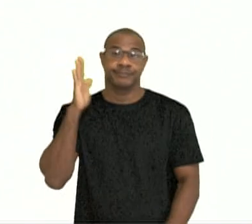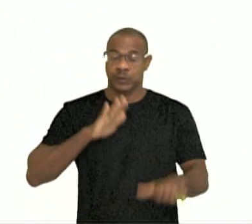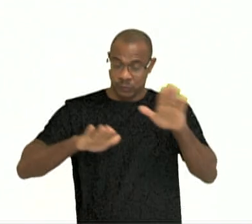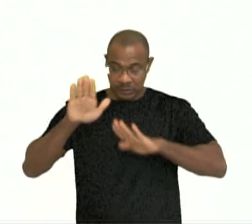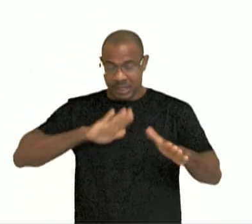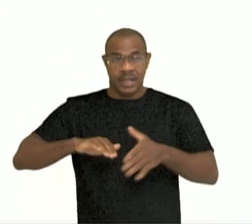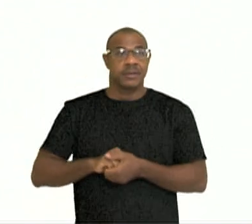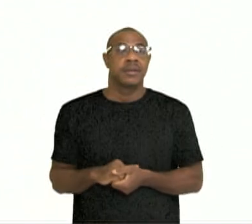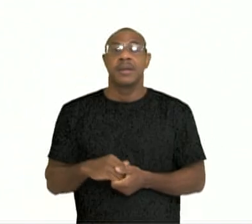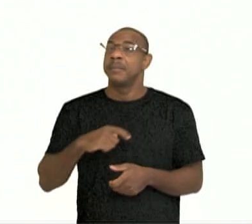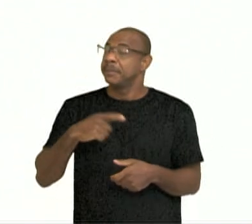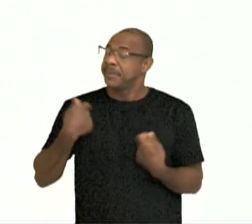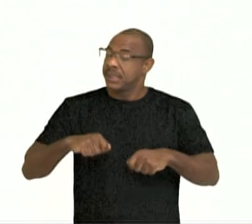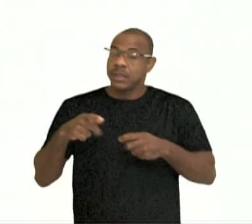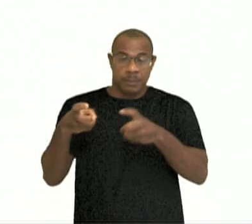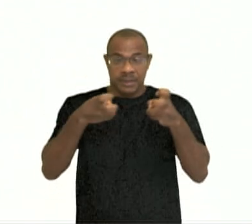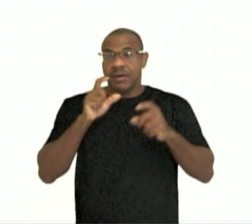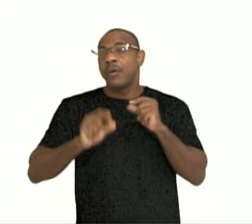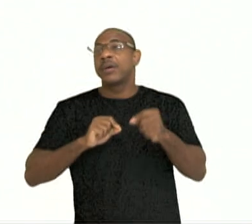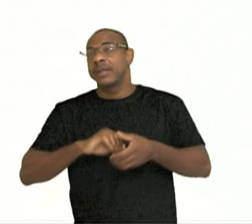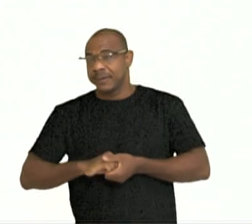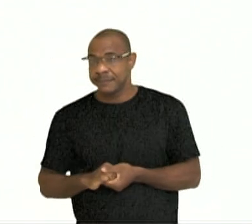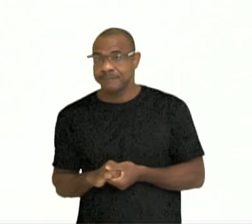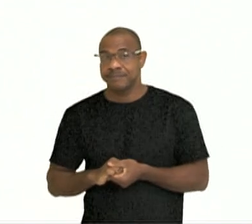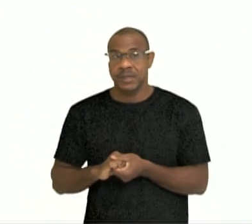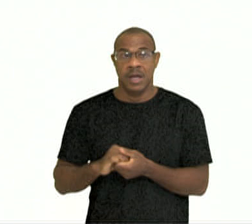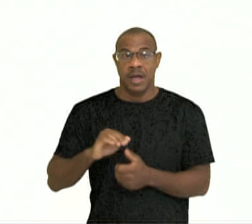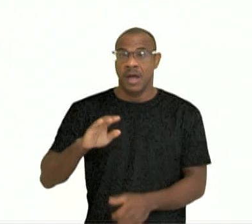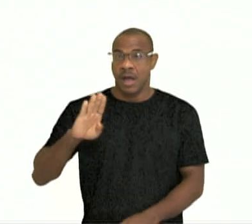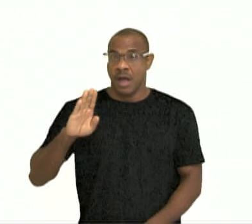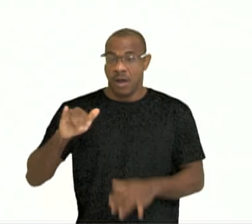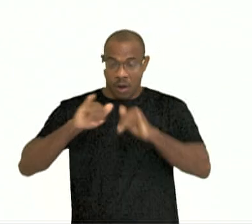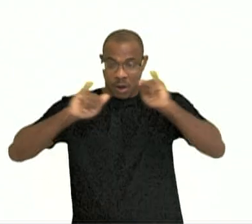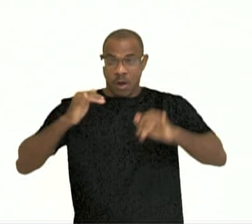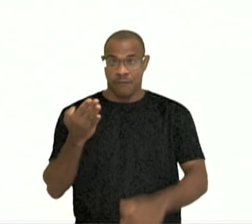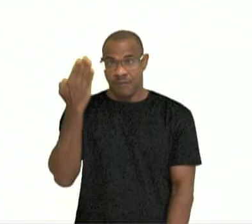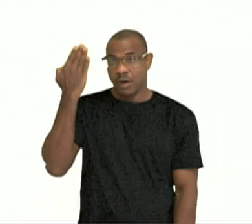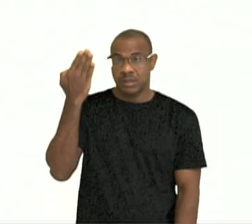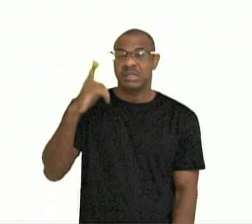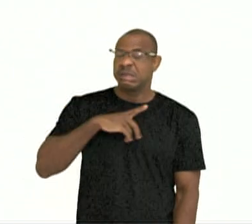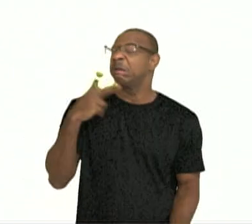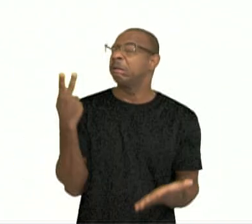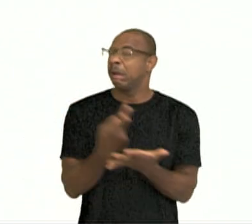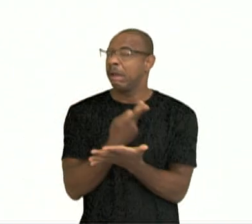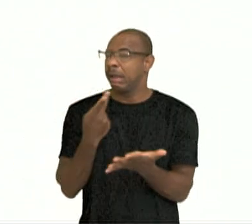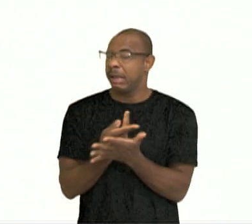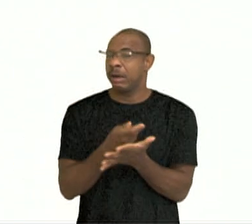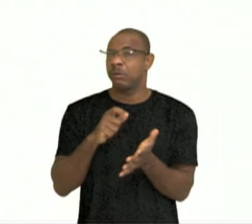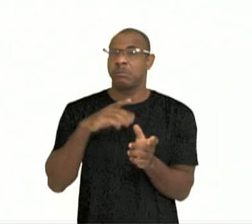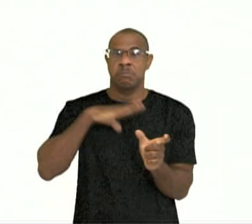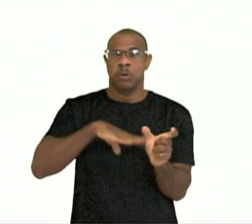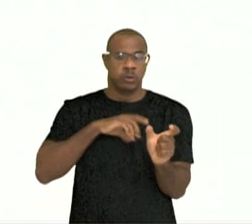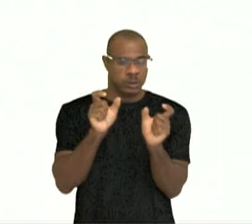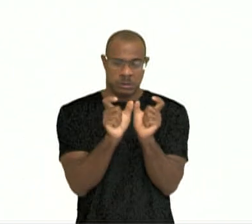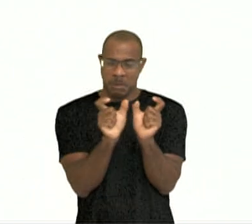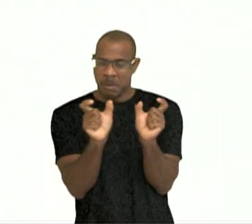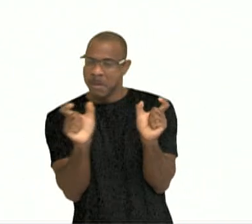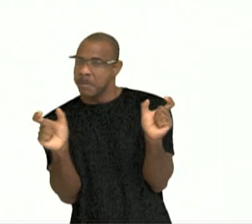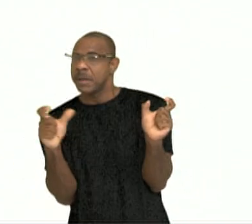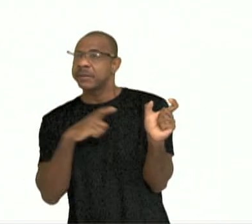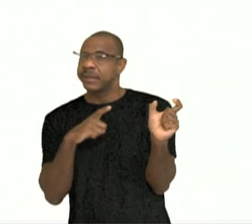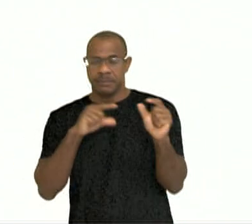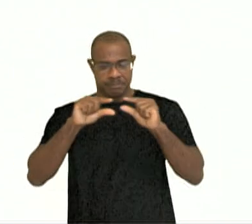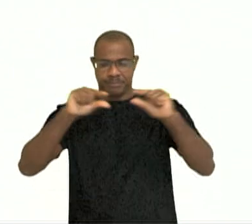que observar que uma fake news, olha só, sempre tem erros de ortografia, por vezes